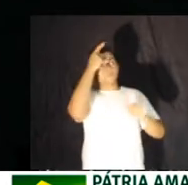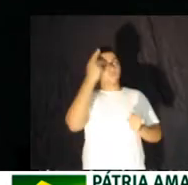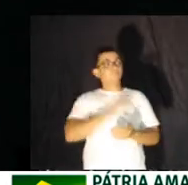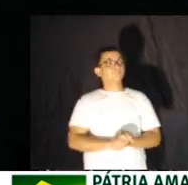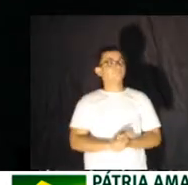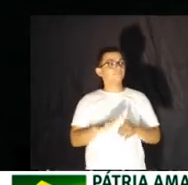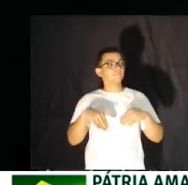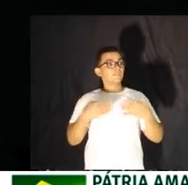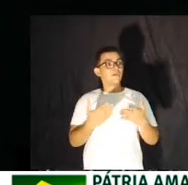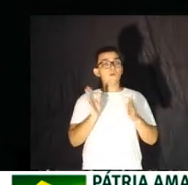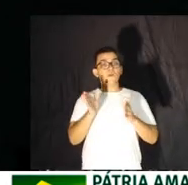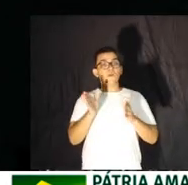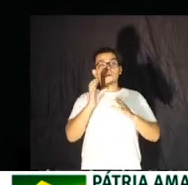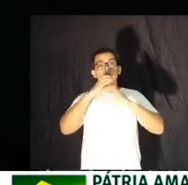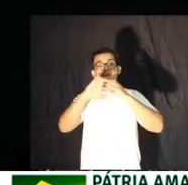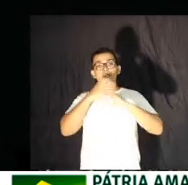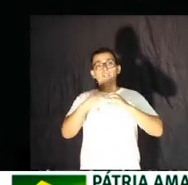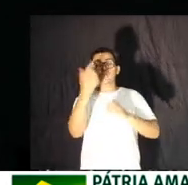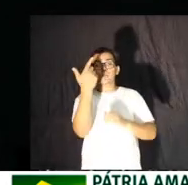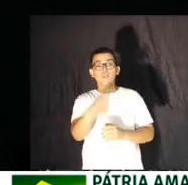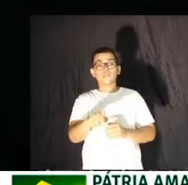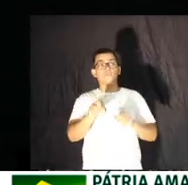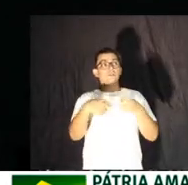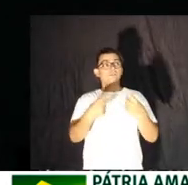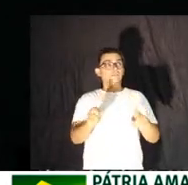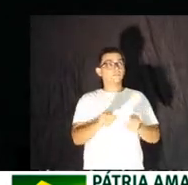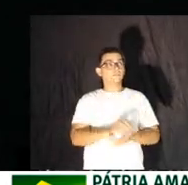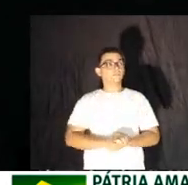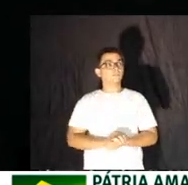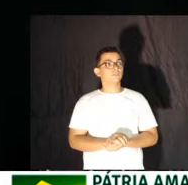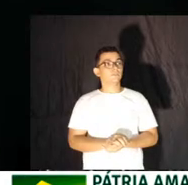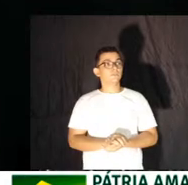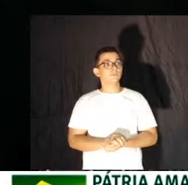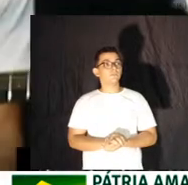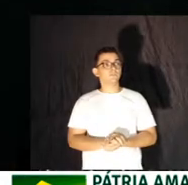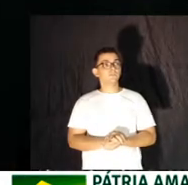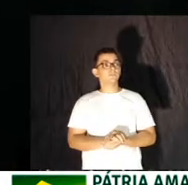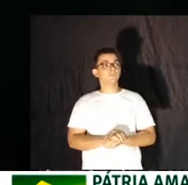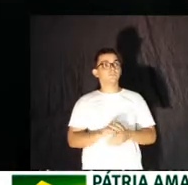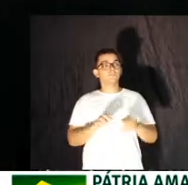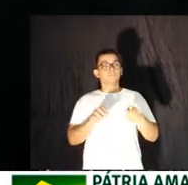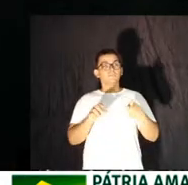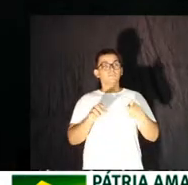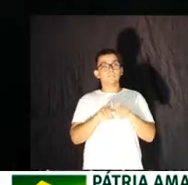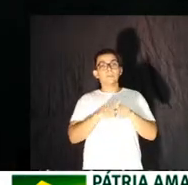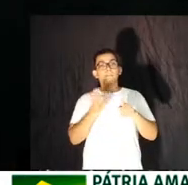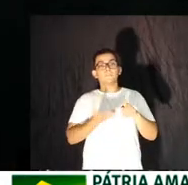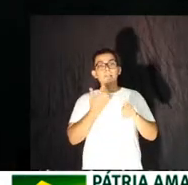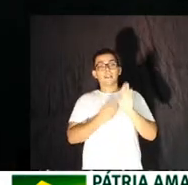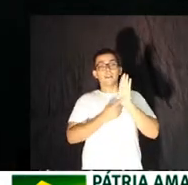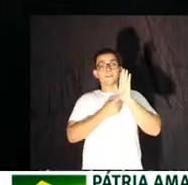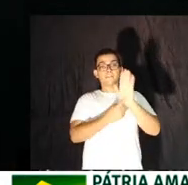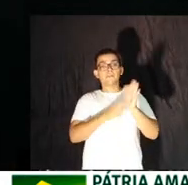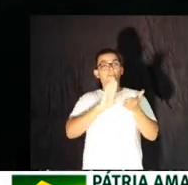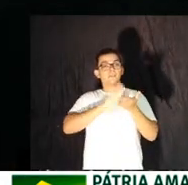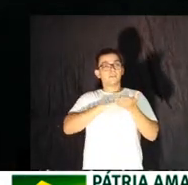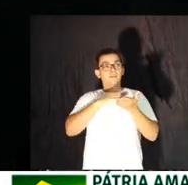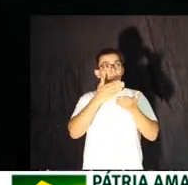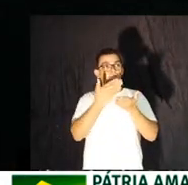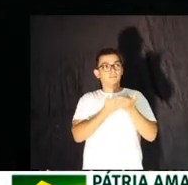volto com vocês novamente. Vamos lá. Ah, vamos apresentar, antes disso, Adriana, deixa eu apresentar o nosso amigo intérprete que está ali, é